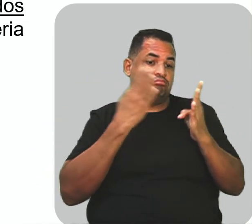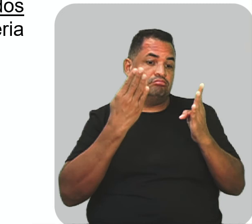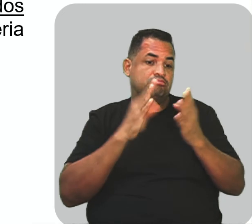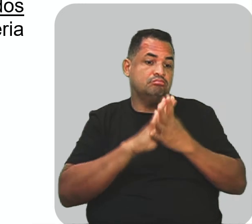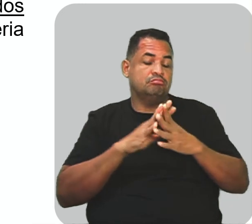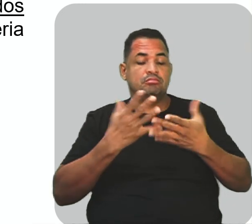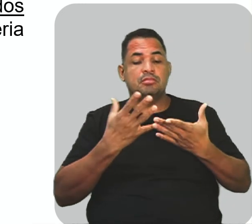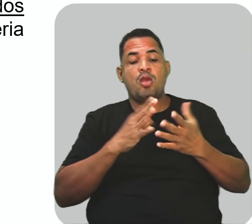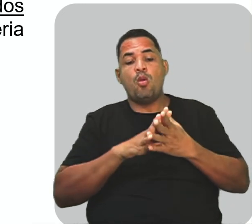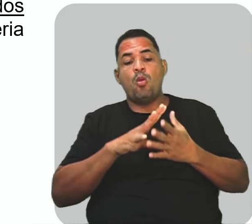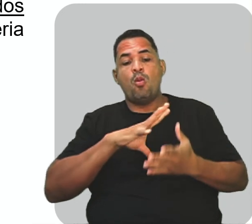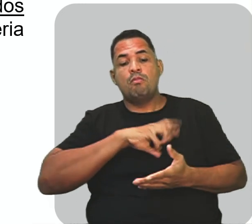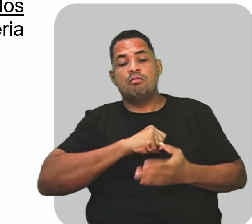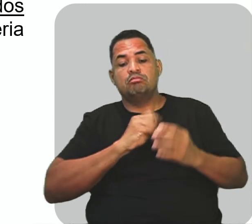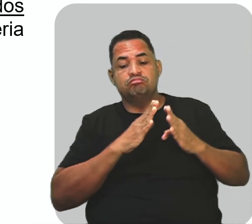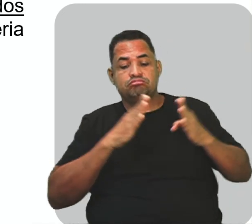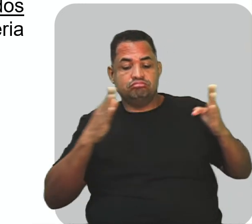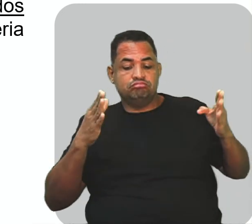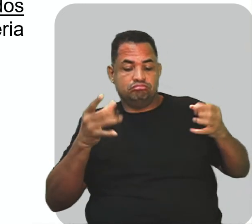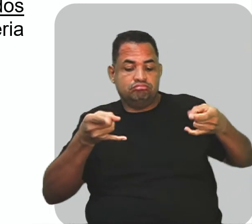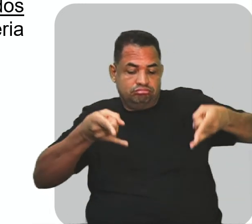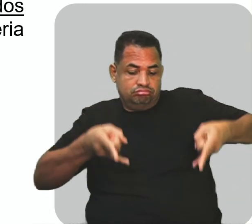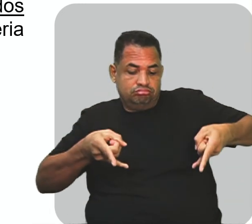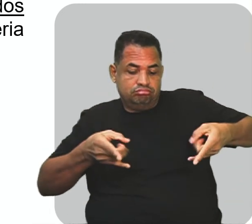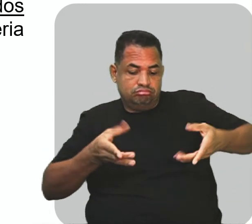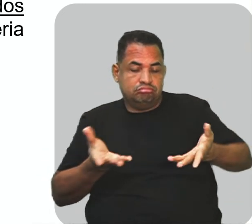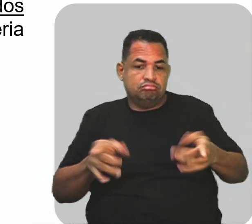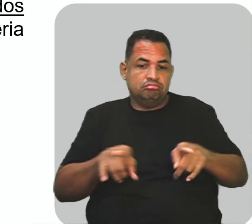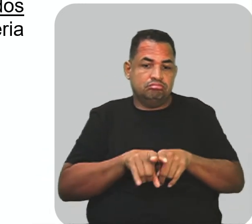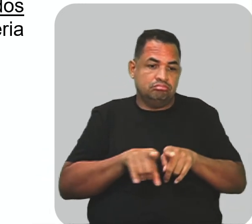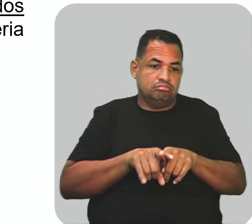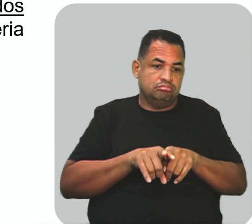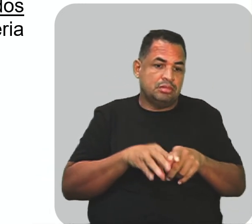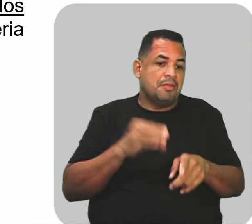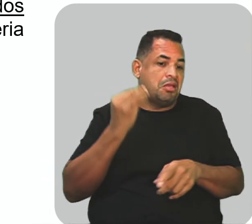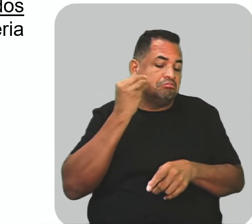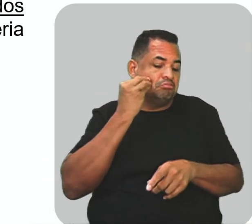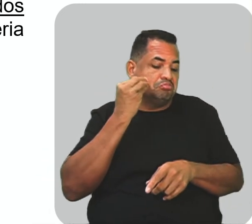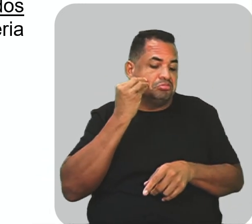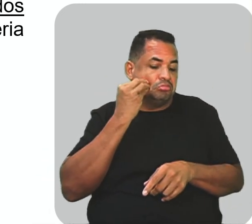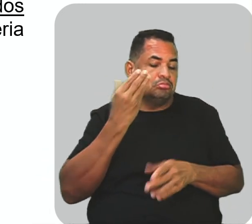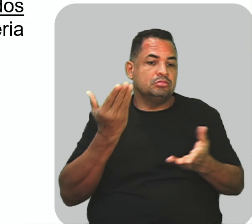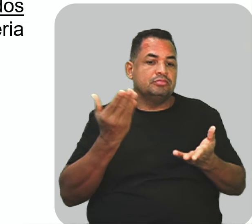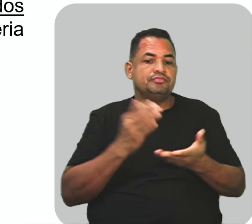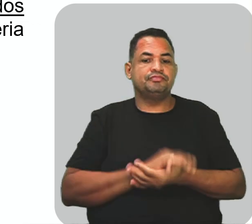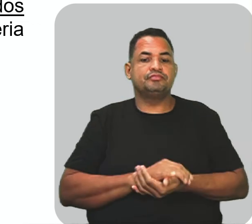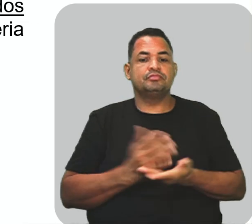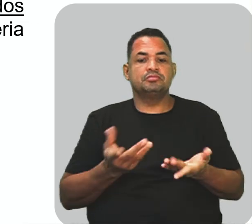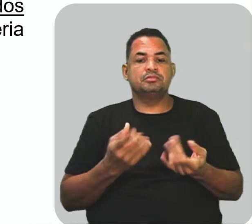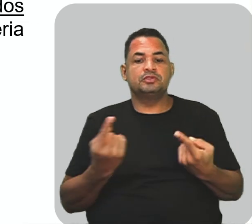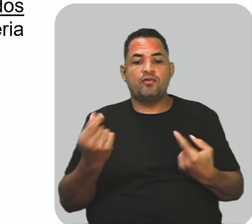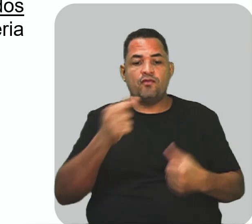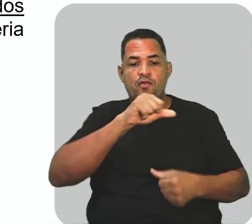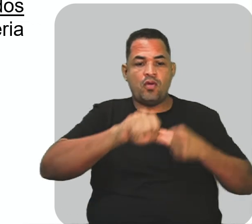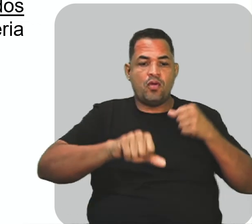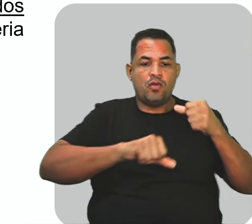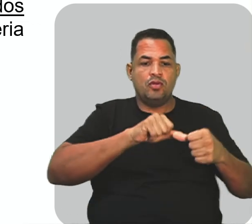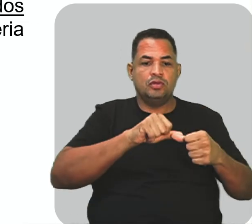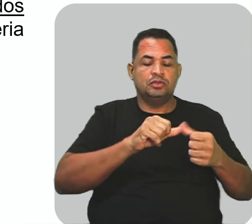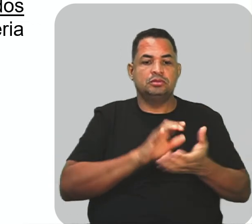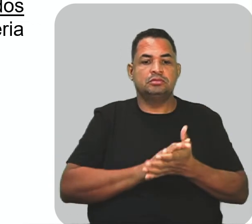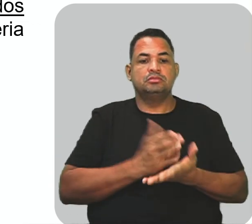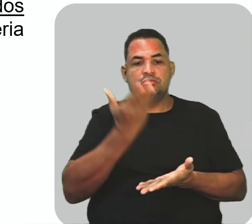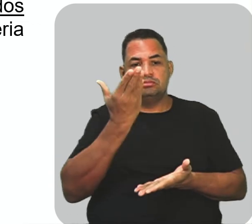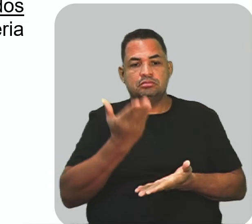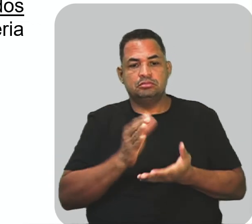grande, mas cabe na cama, mas cabe num beijo, tá? Então, se fosse para fazer a troca, essa